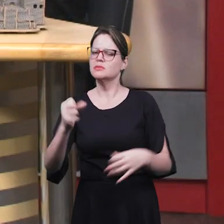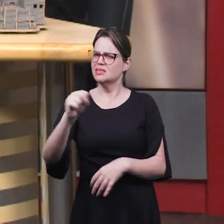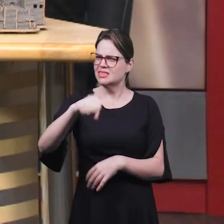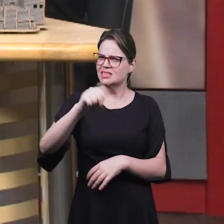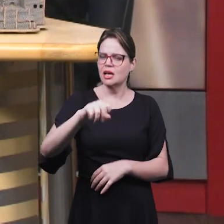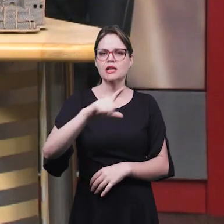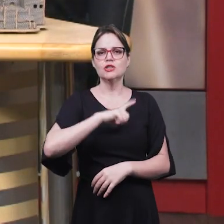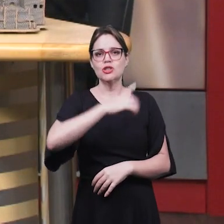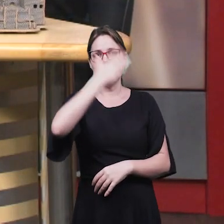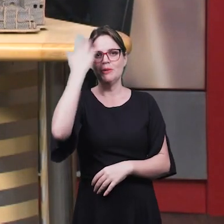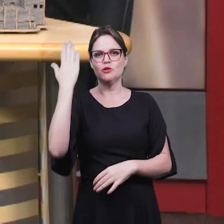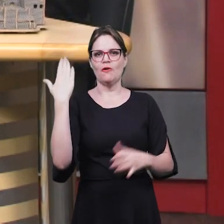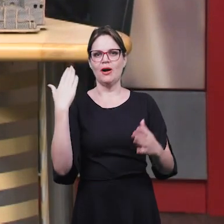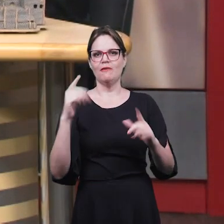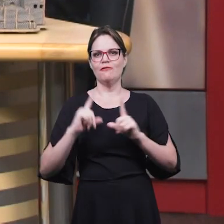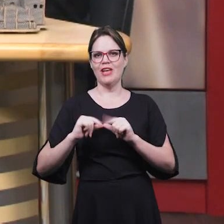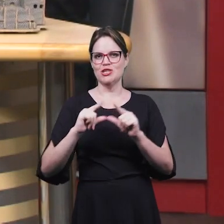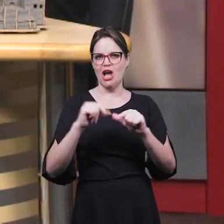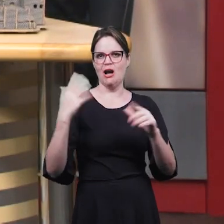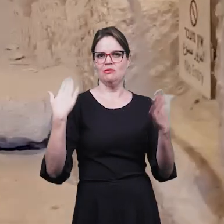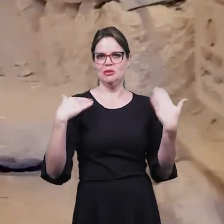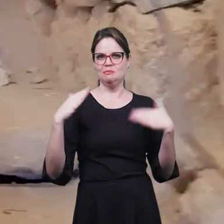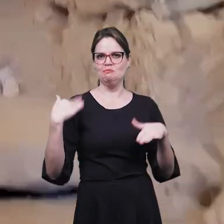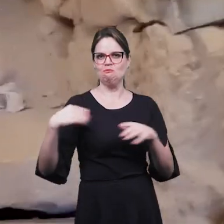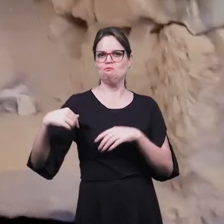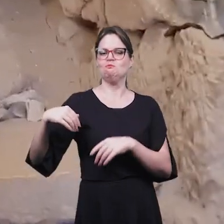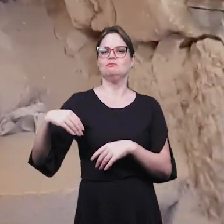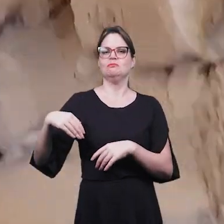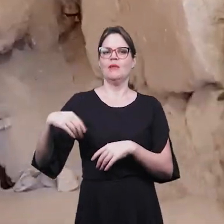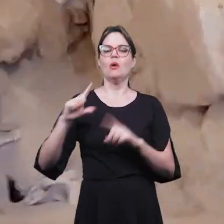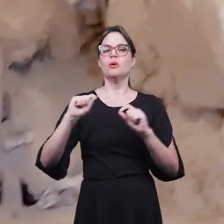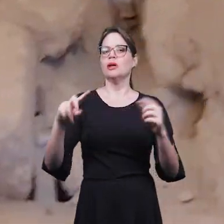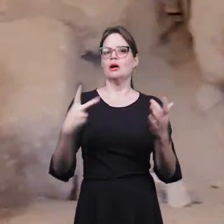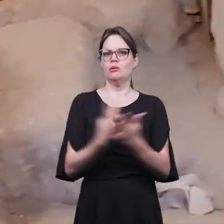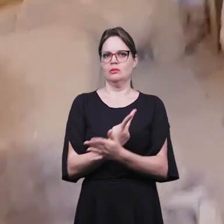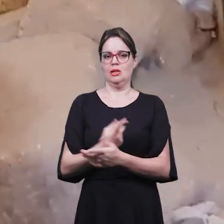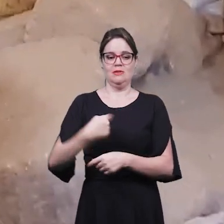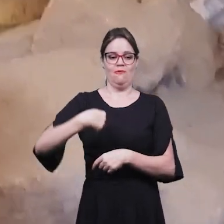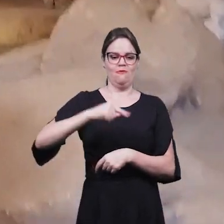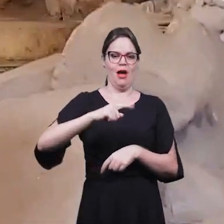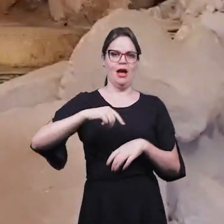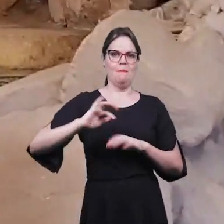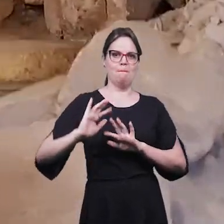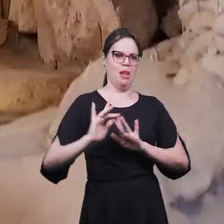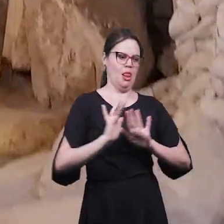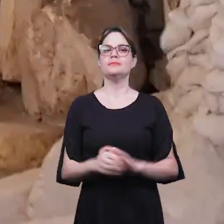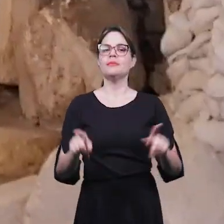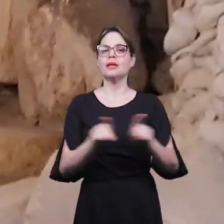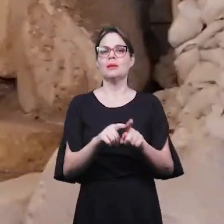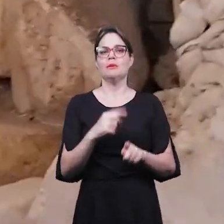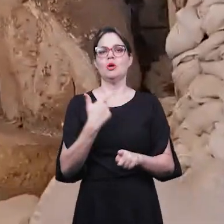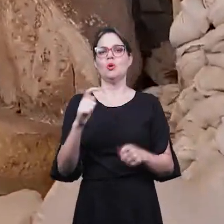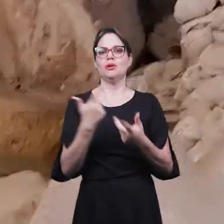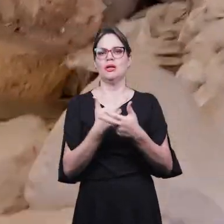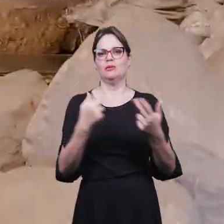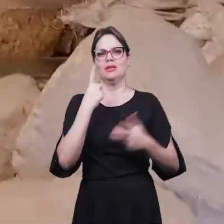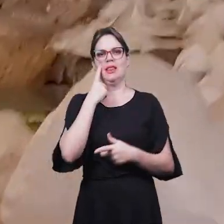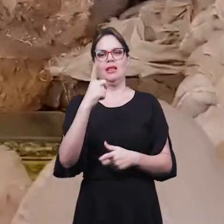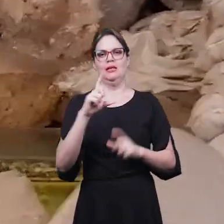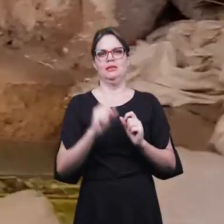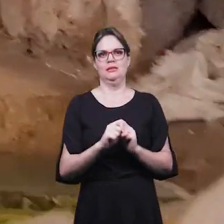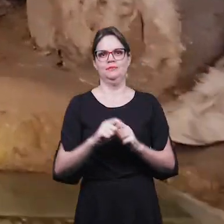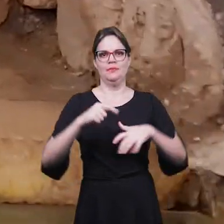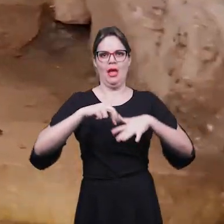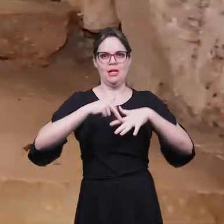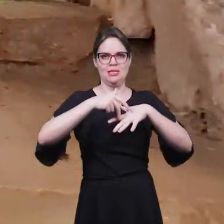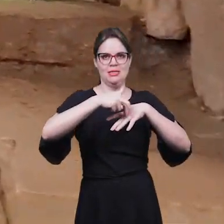e eles se purificavam no tanque Siloé. E olha só, uma outra coisa interessante é essa escada herodiana. Essa escada herodiana é